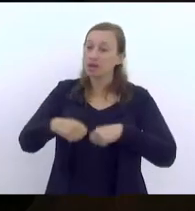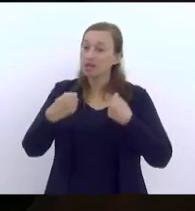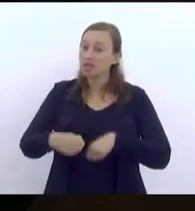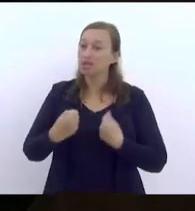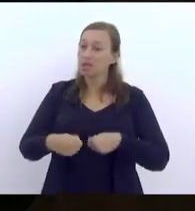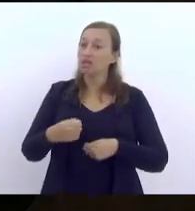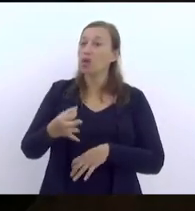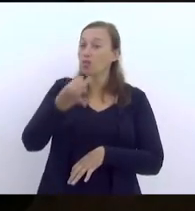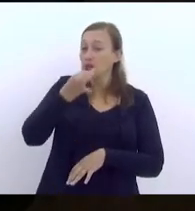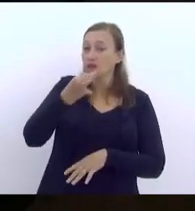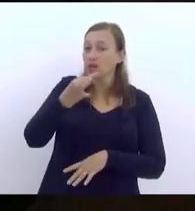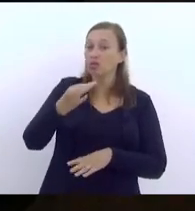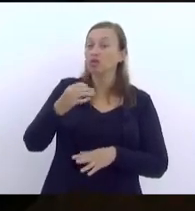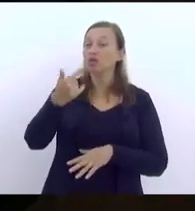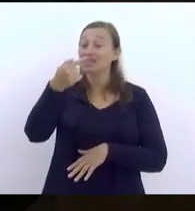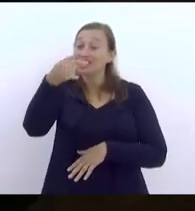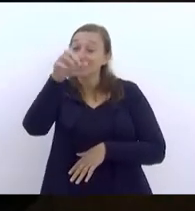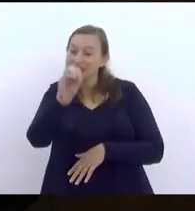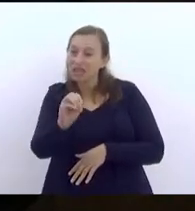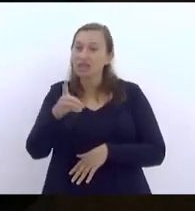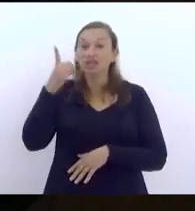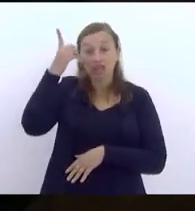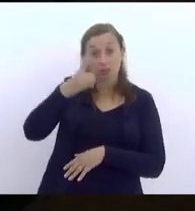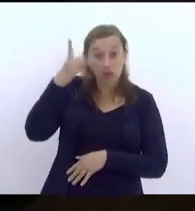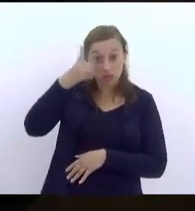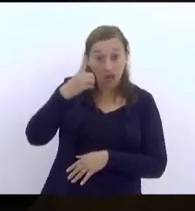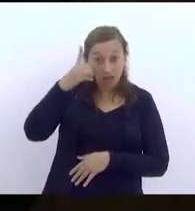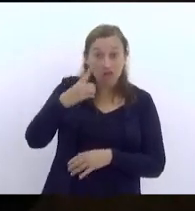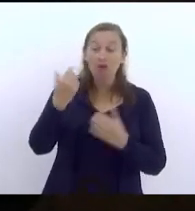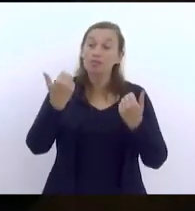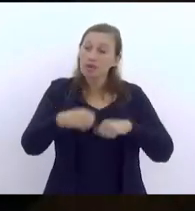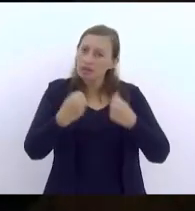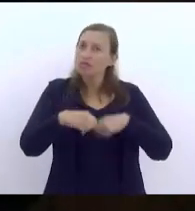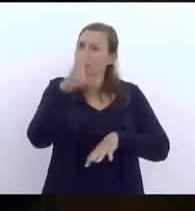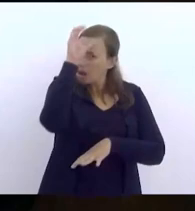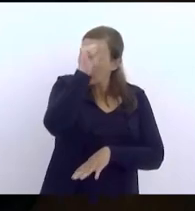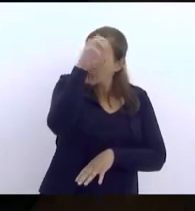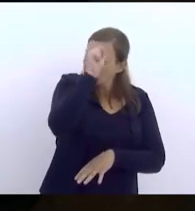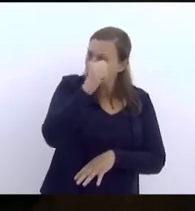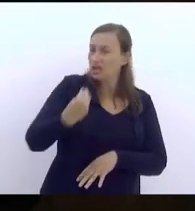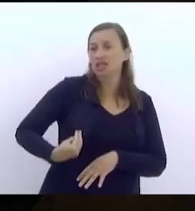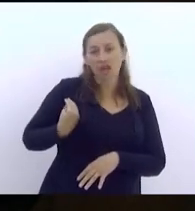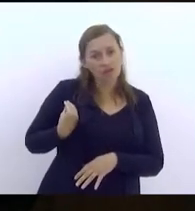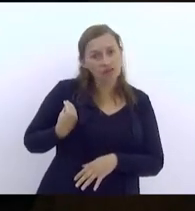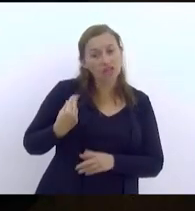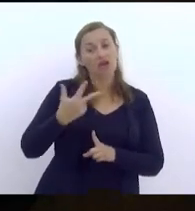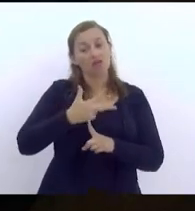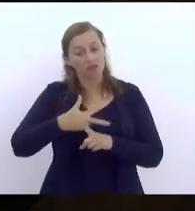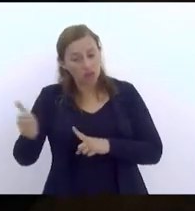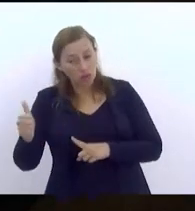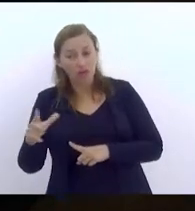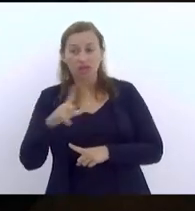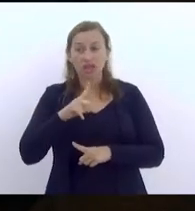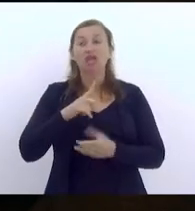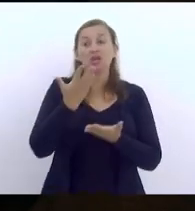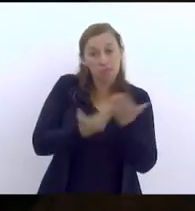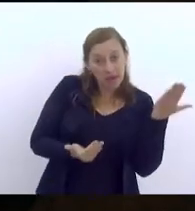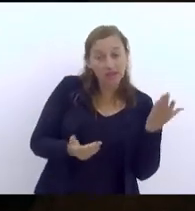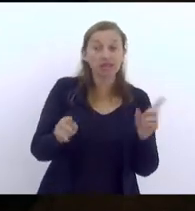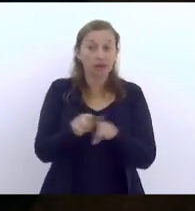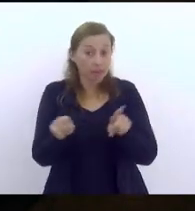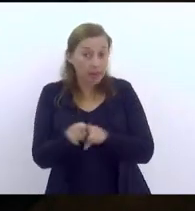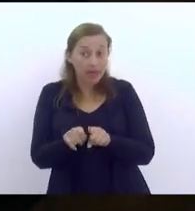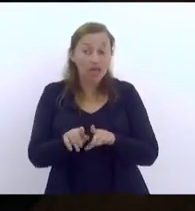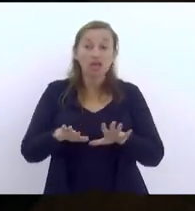por 70 deputados, e os deputados aqui precisam aprender que na vida se ganha e na vida se perde.